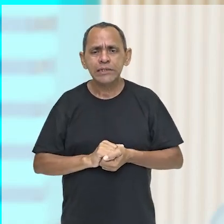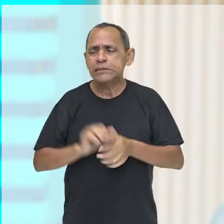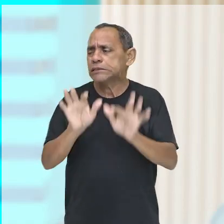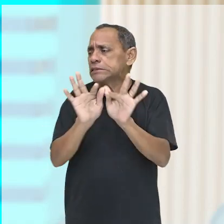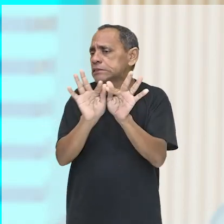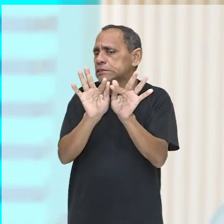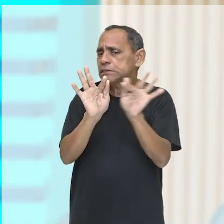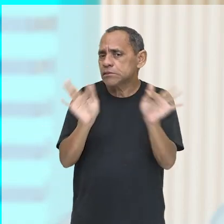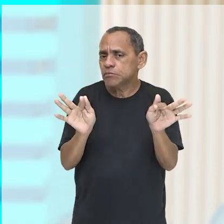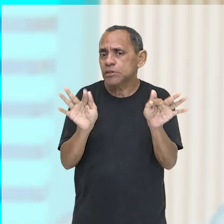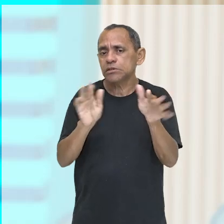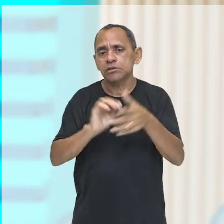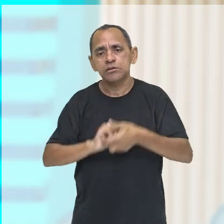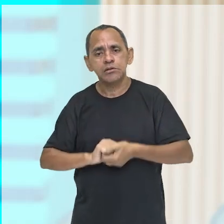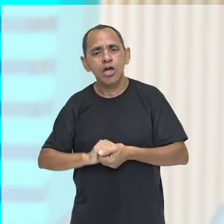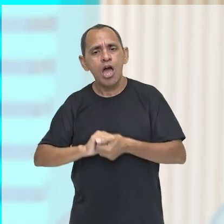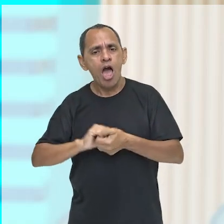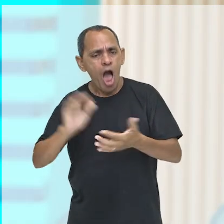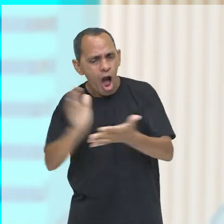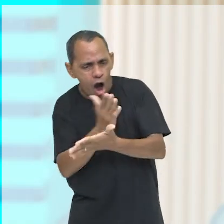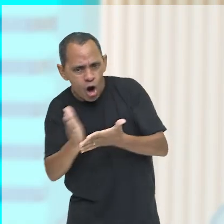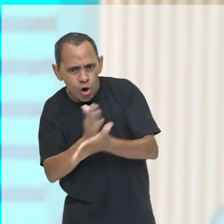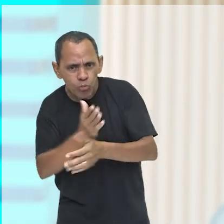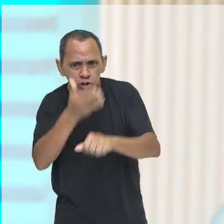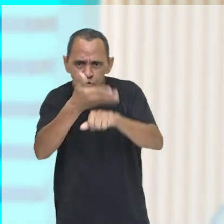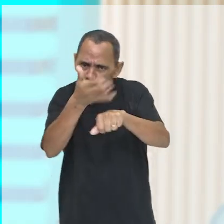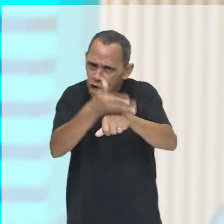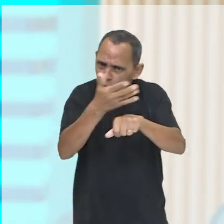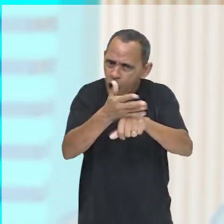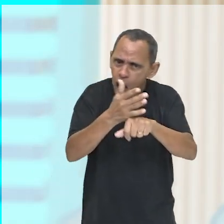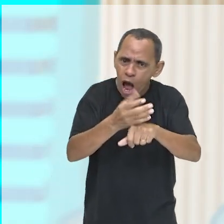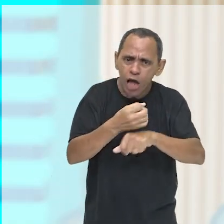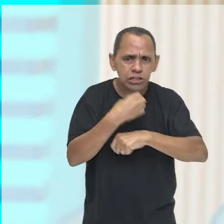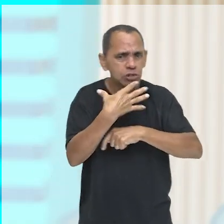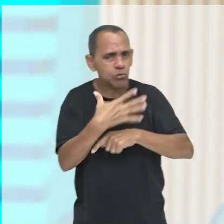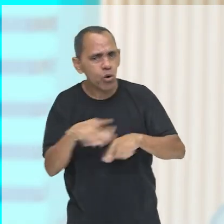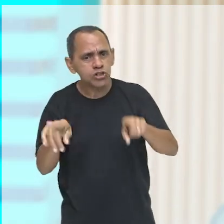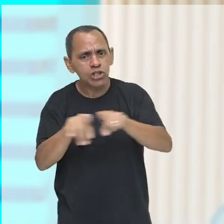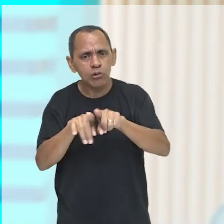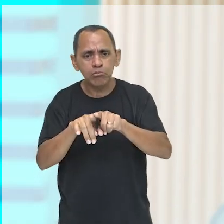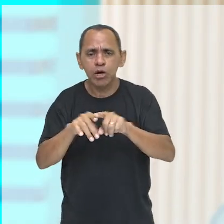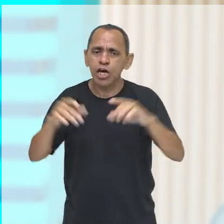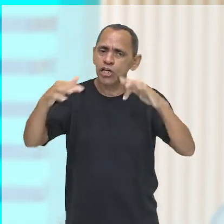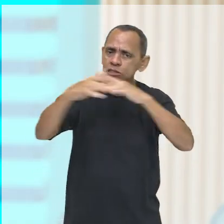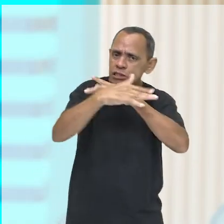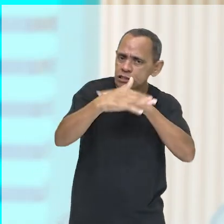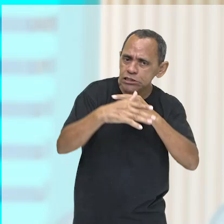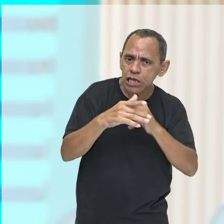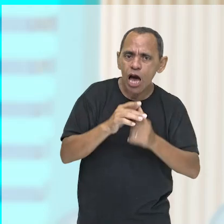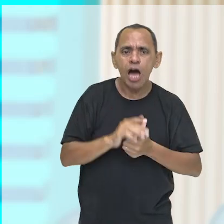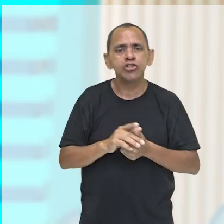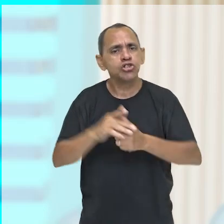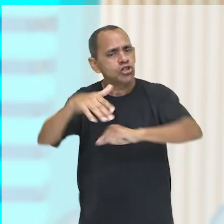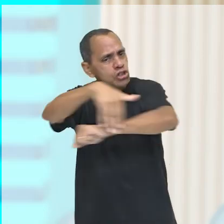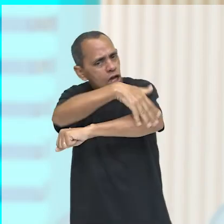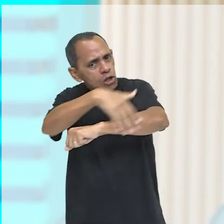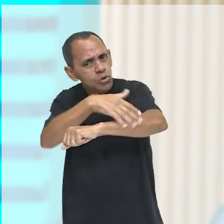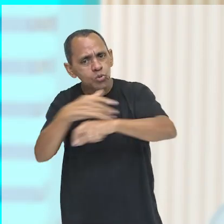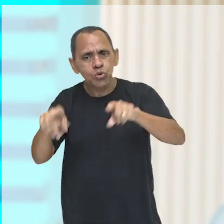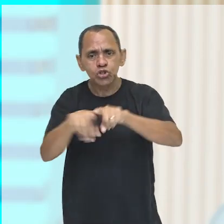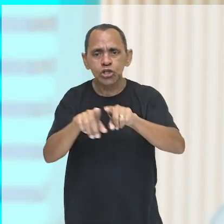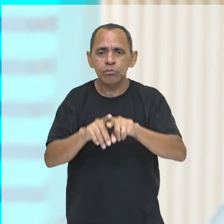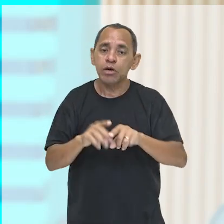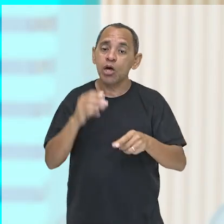simples. Até mesmo ambientes, não precisa ser ambientes urbanos. Se você mora numa zona rural, dá para